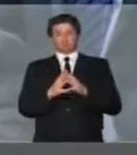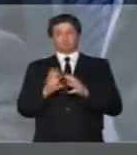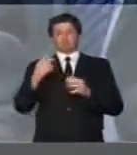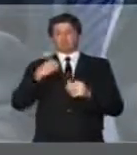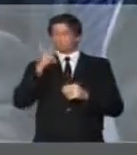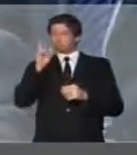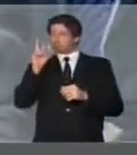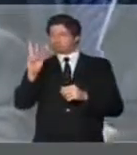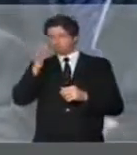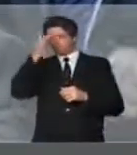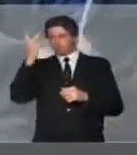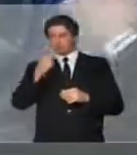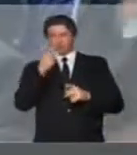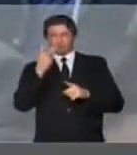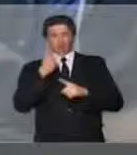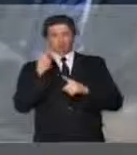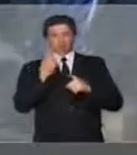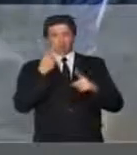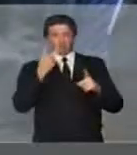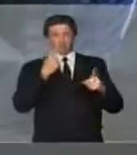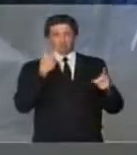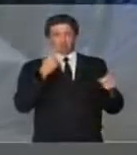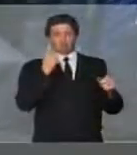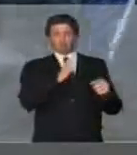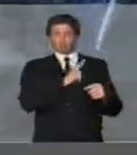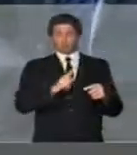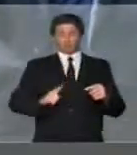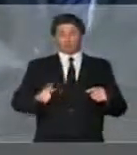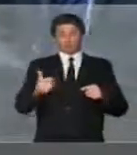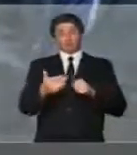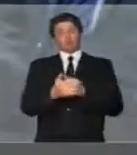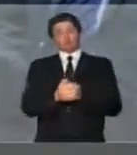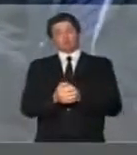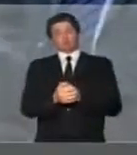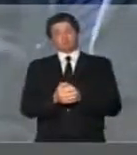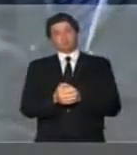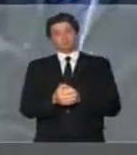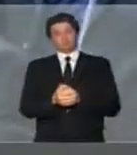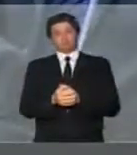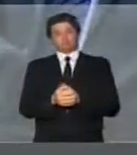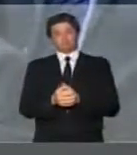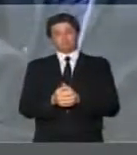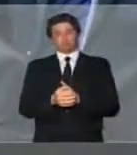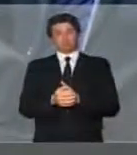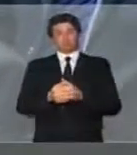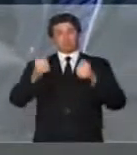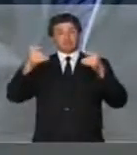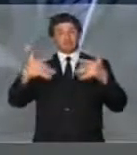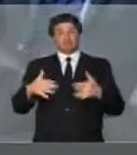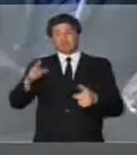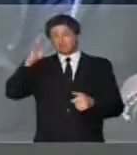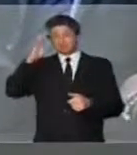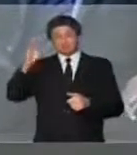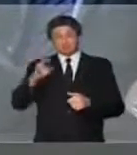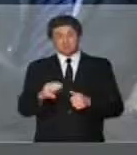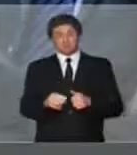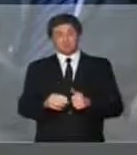observando aqui os discursos todos do governo, da base do governo. A grande